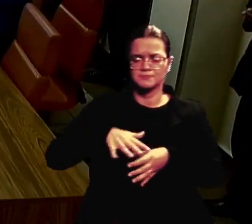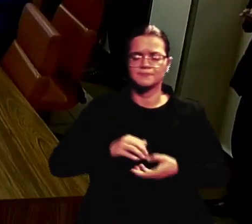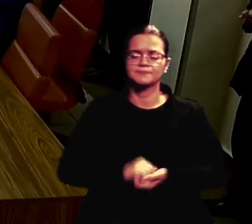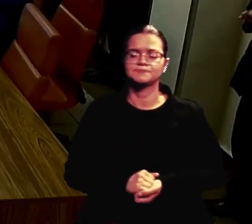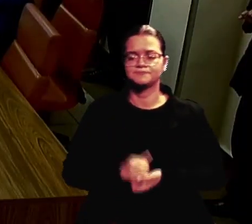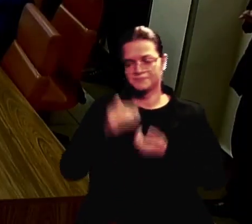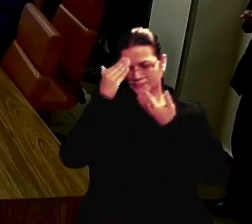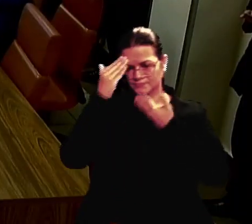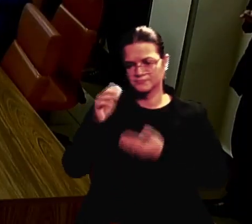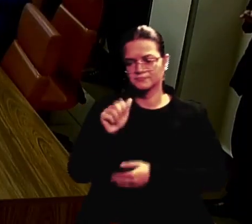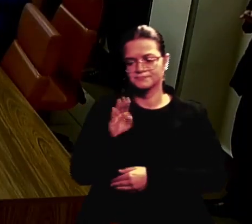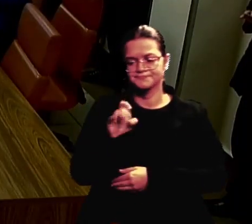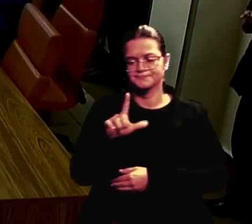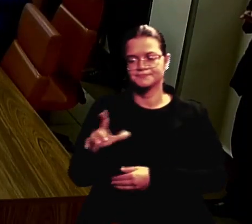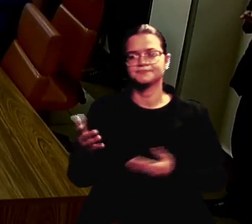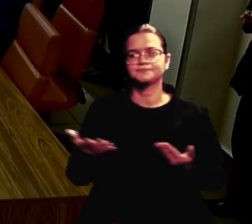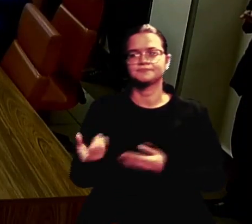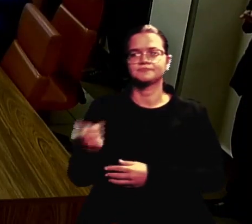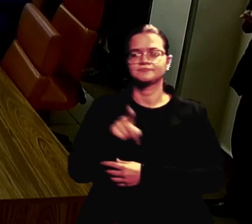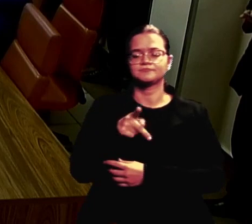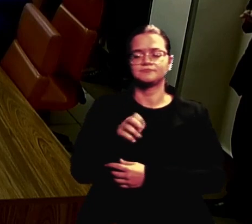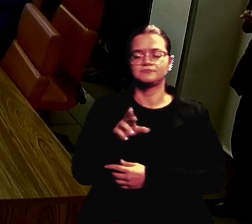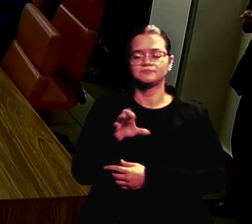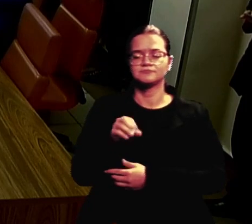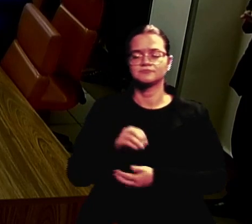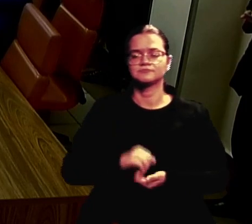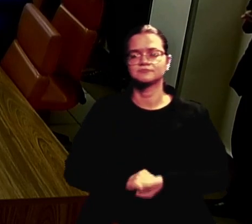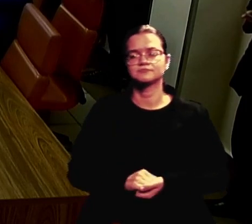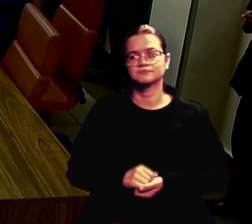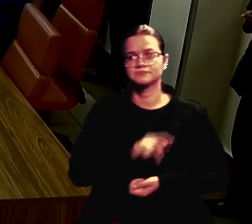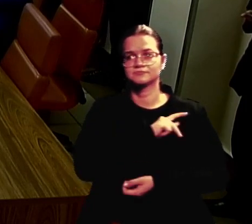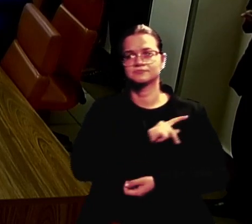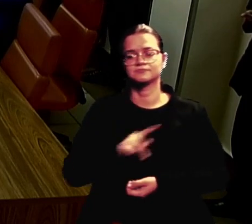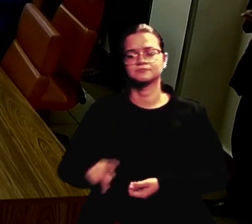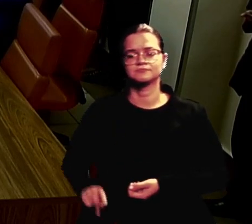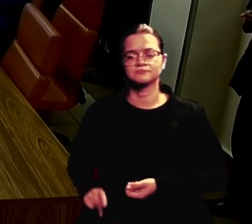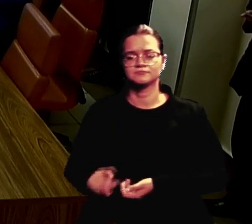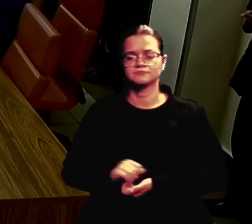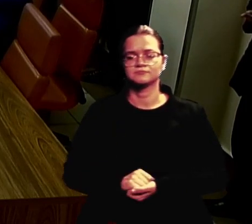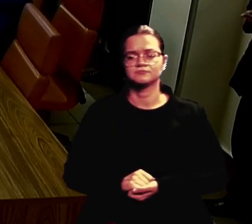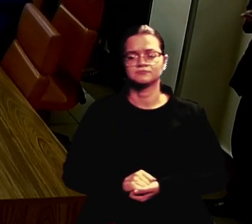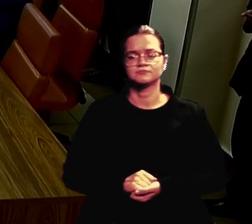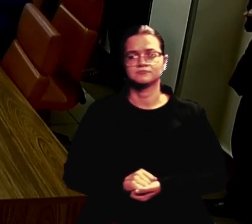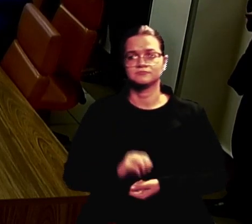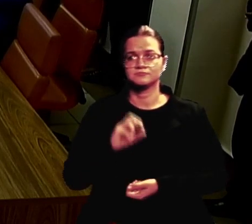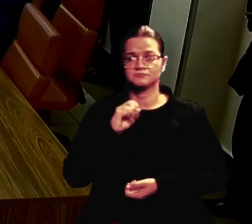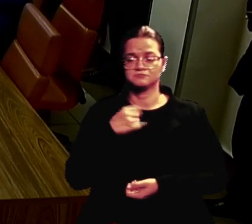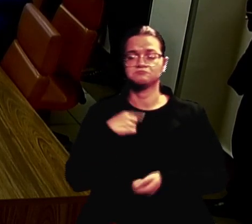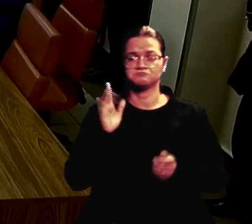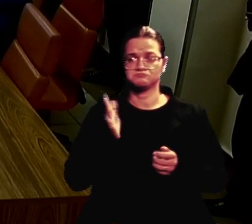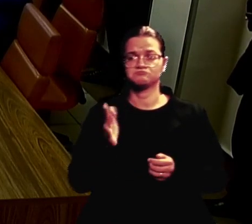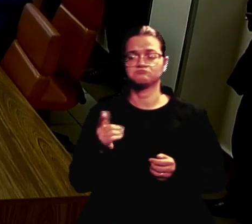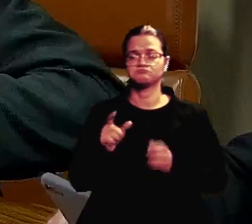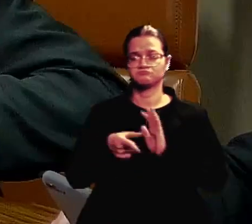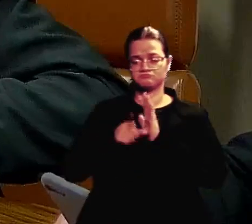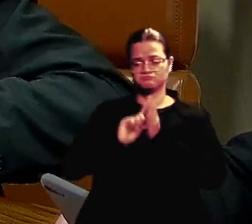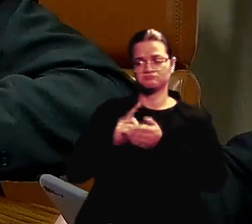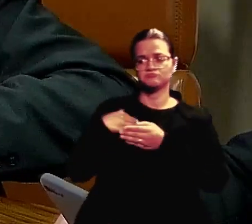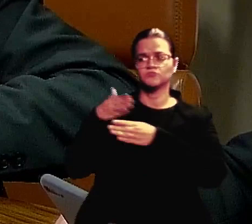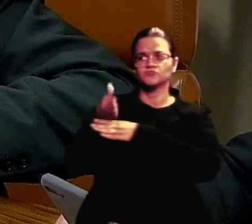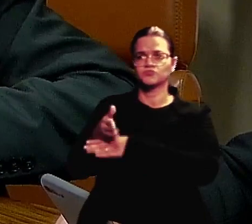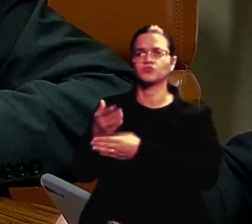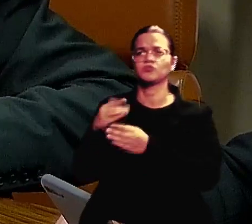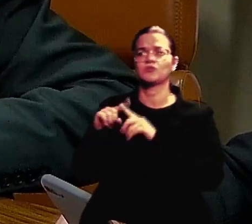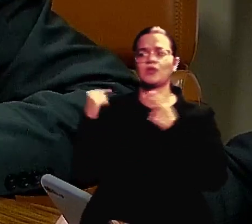Obrigado, vereador Abel. Vereador Pedro Slão Júnior, com a palavra. Senhor presidente, eu tive a oportunidade de ter